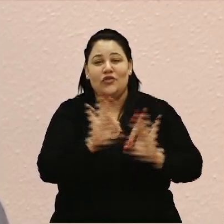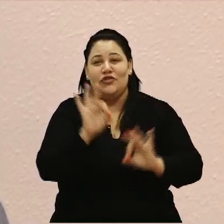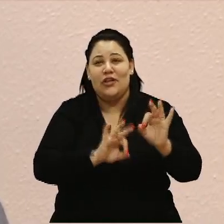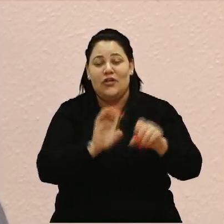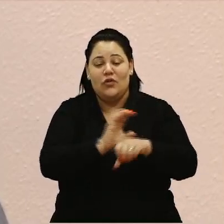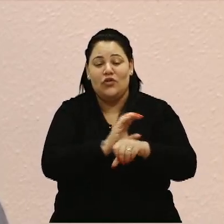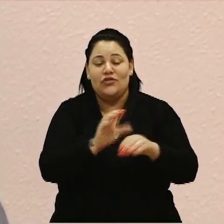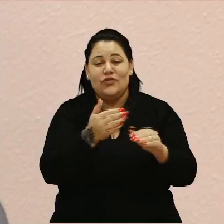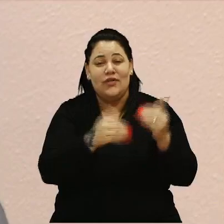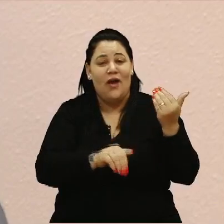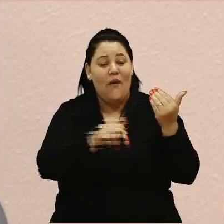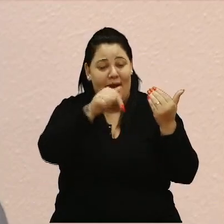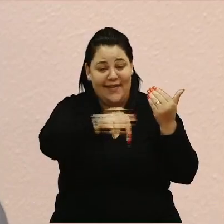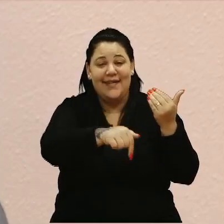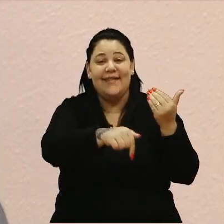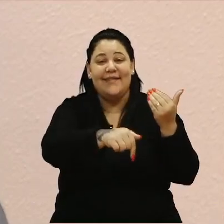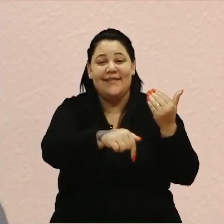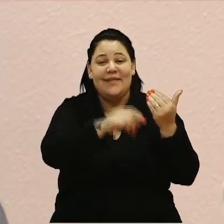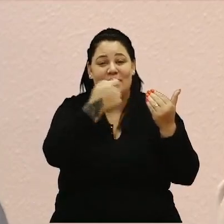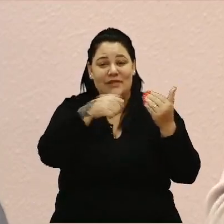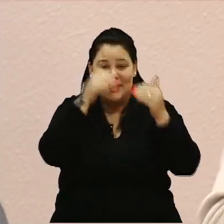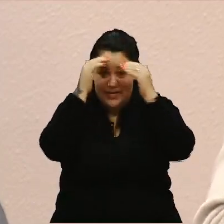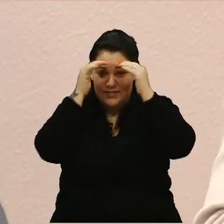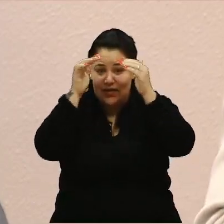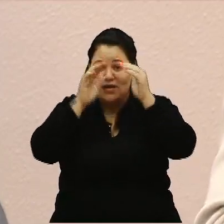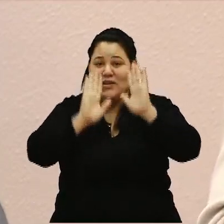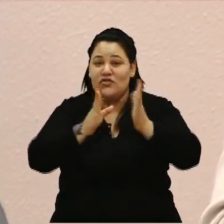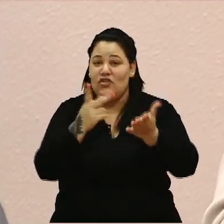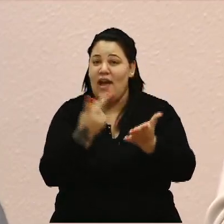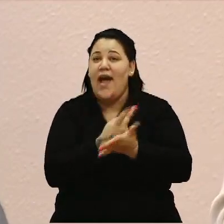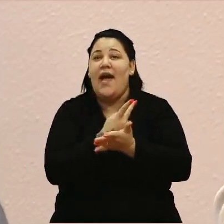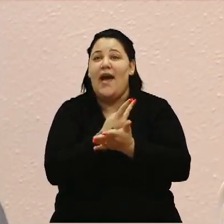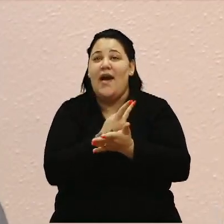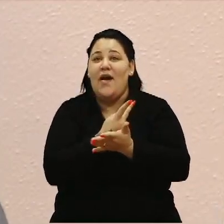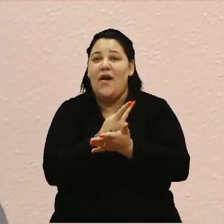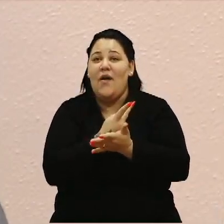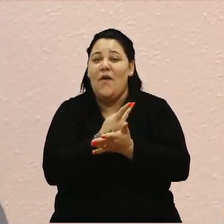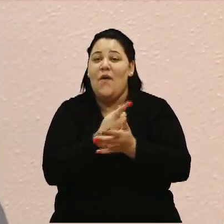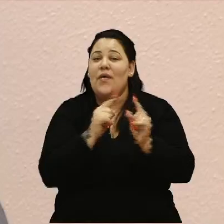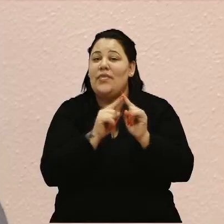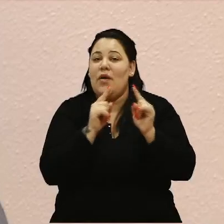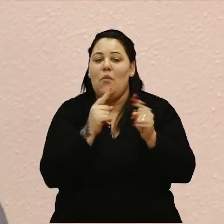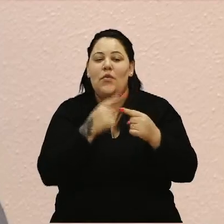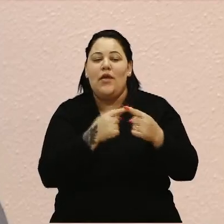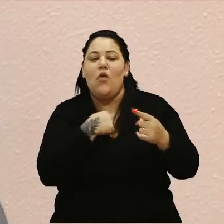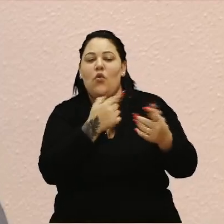tem que respeitar a lei. Eu já errei, mas não de forma premeditada.